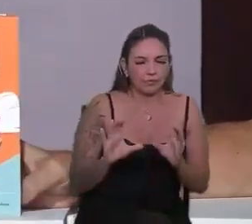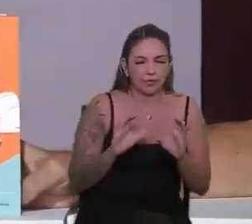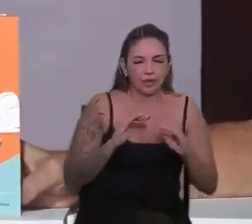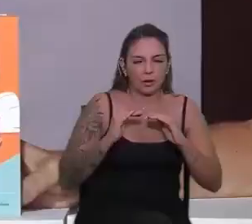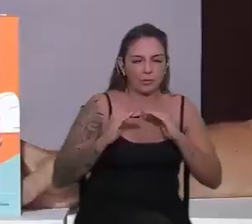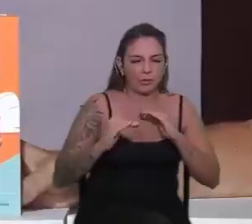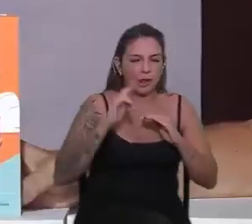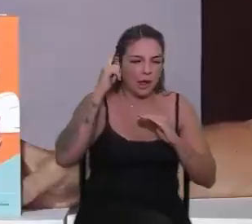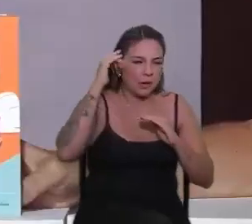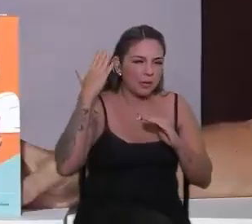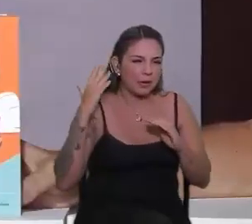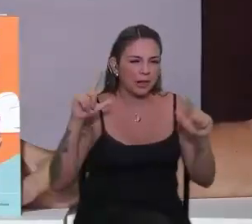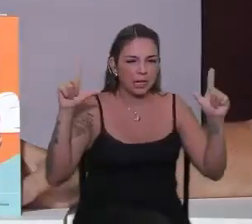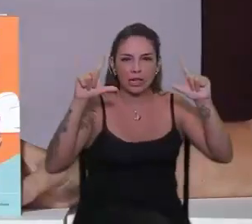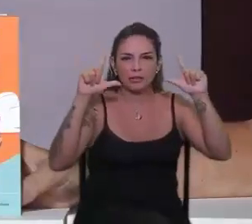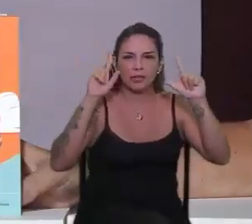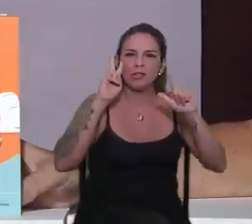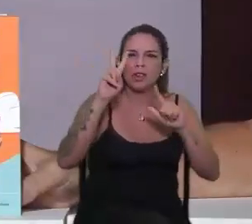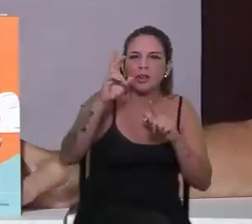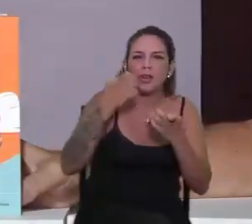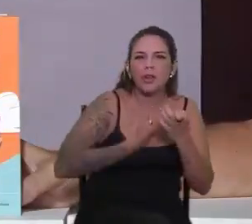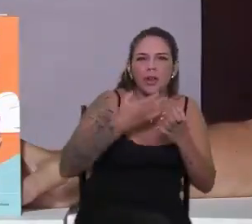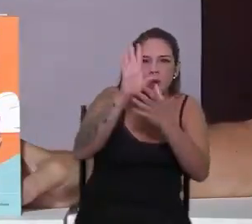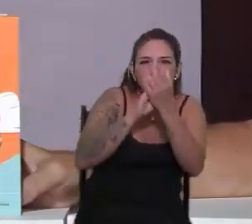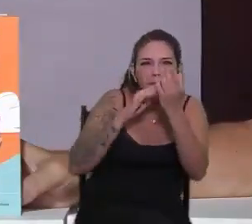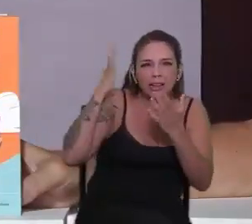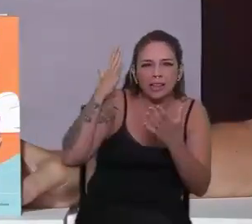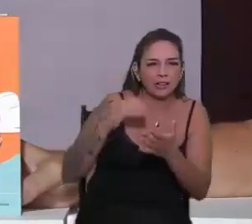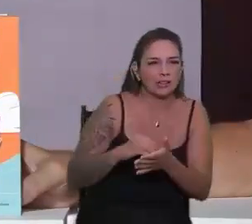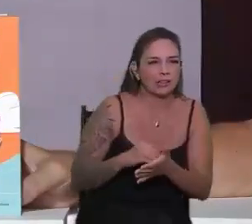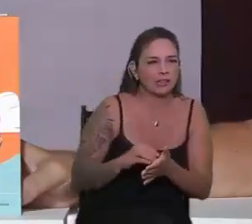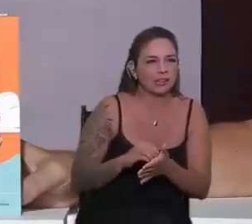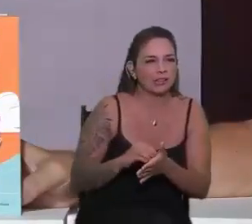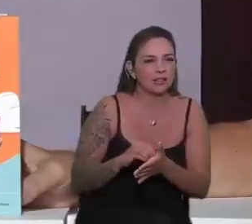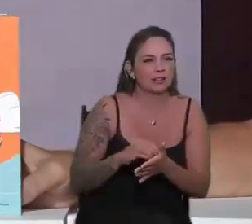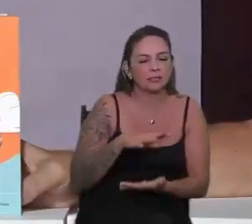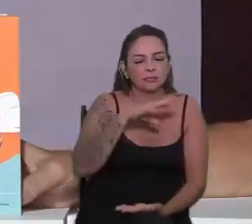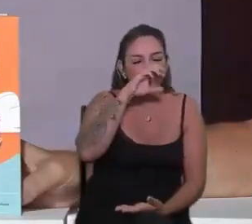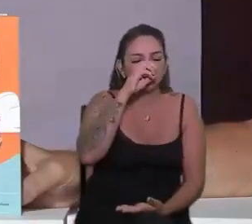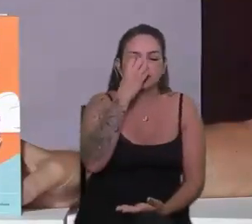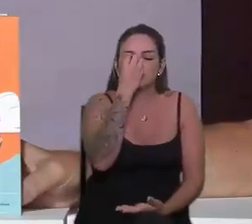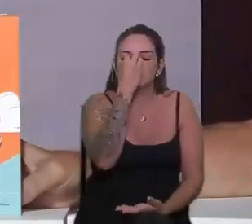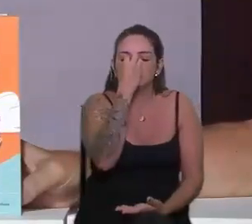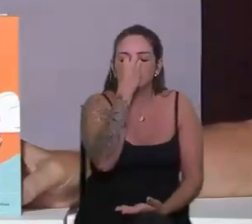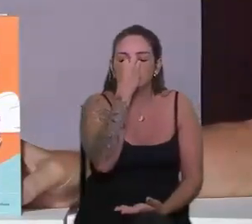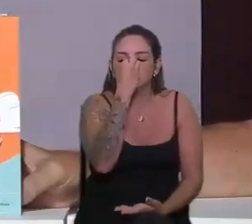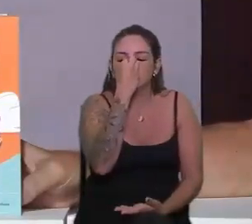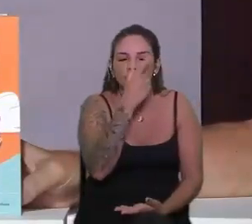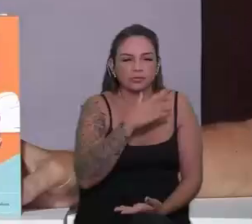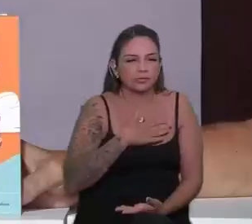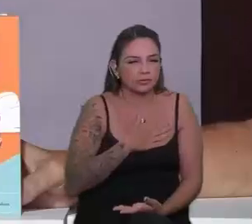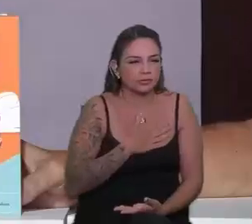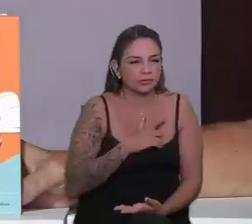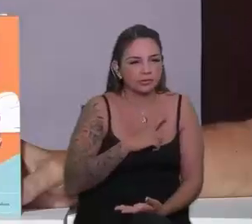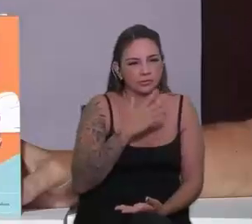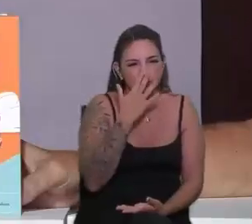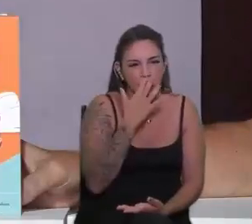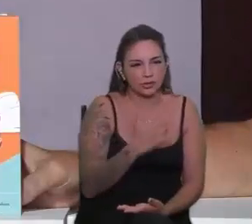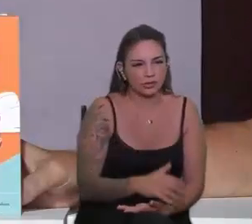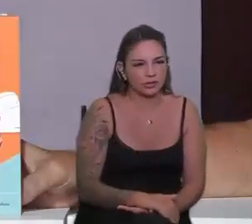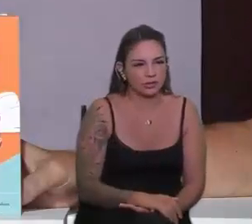que desfilava pelos televisores fora dos dias de carnaval. Apesar do cheiro de morango, do cristal carisma, da minâncora, da